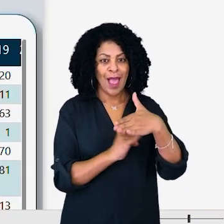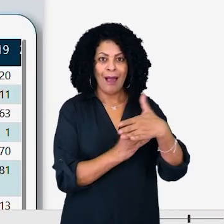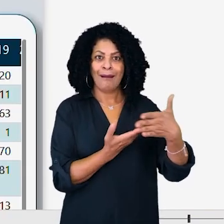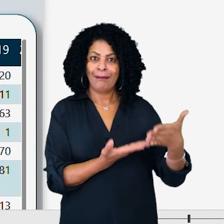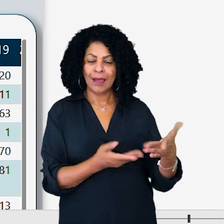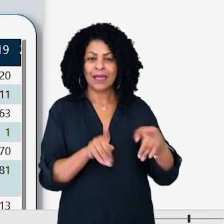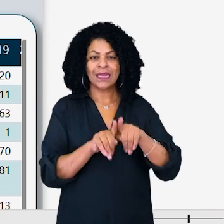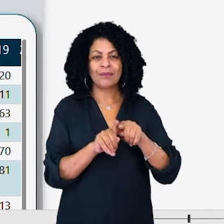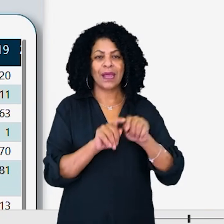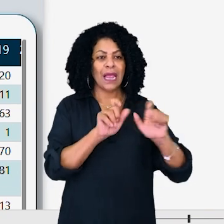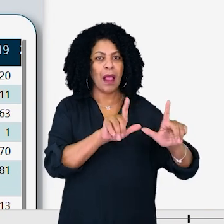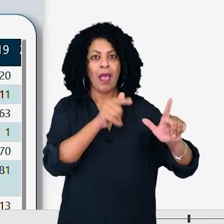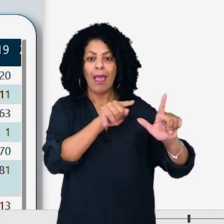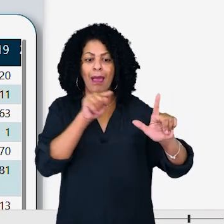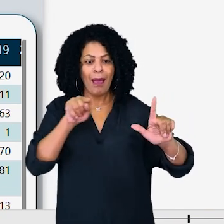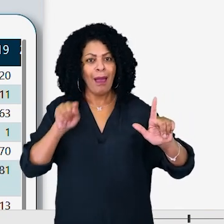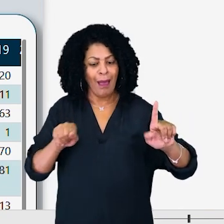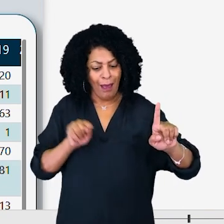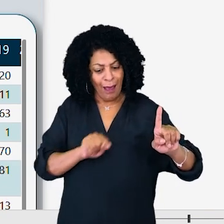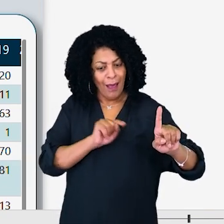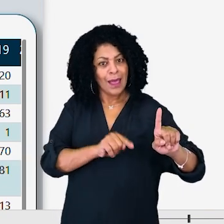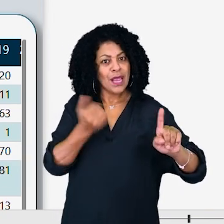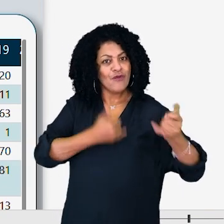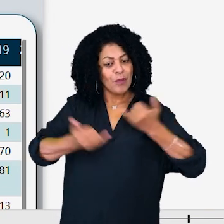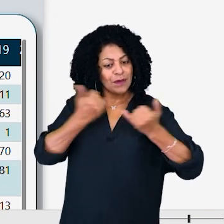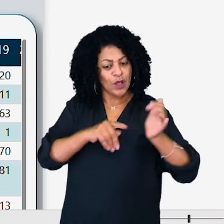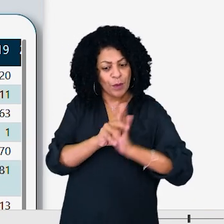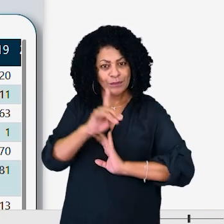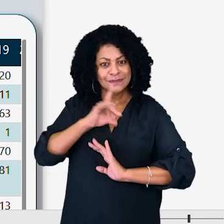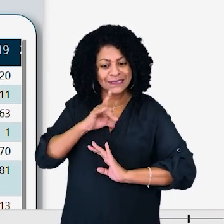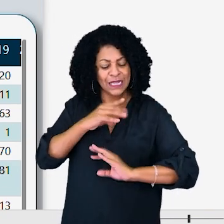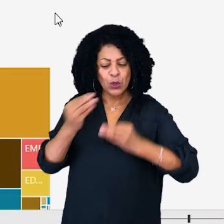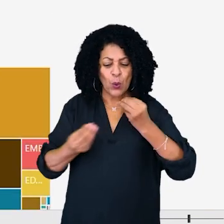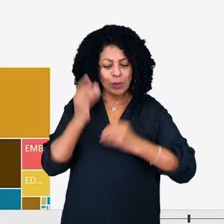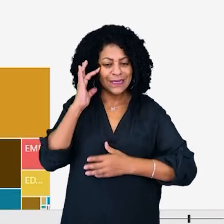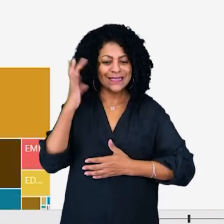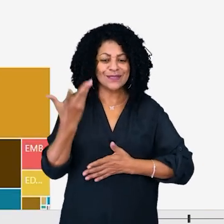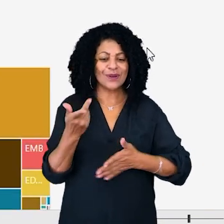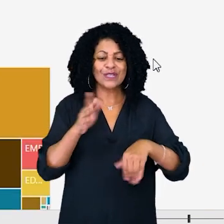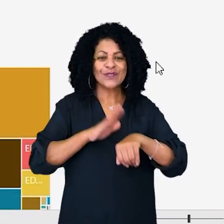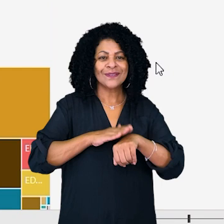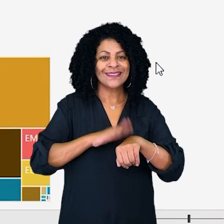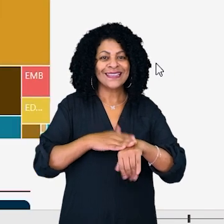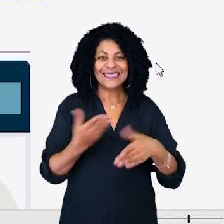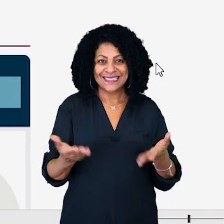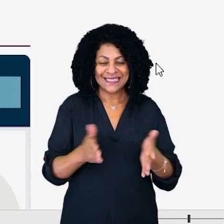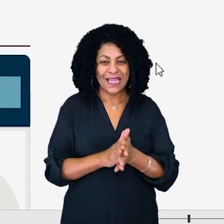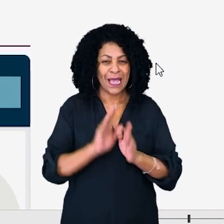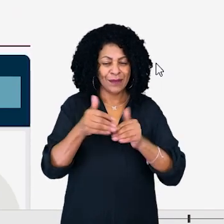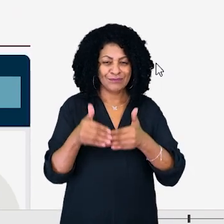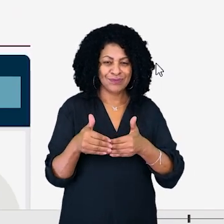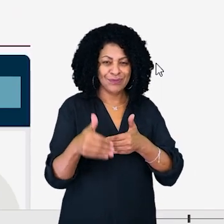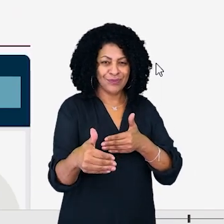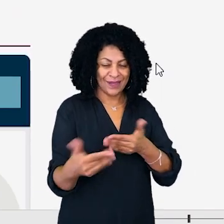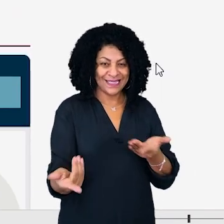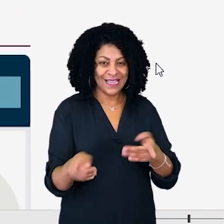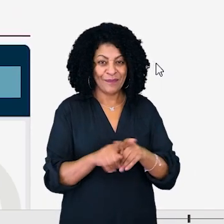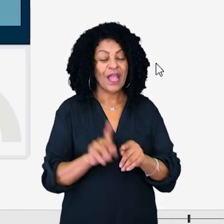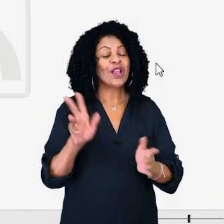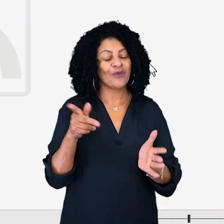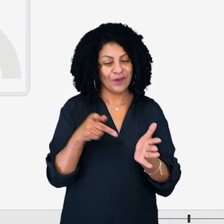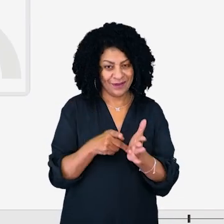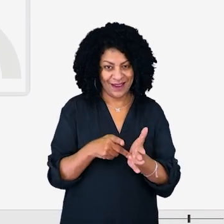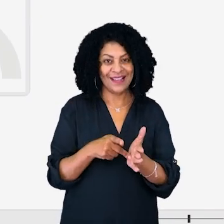E esses painéis, eles traduzem essas informações para que as decisões sejam tomadas a partir